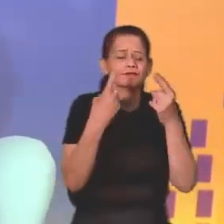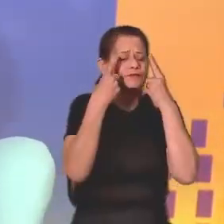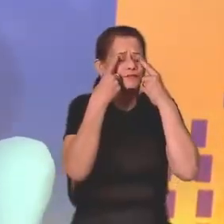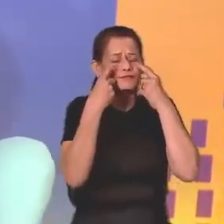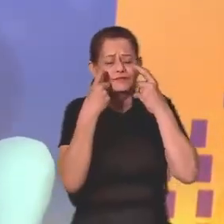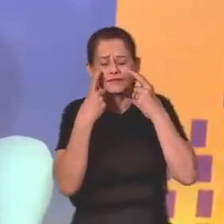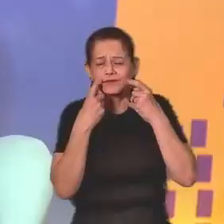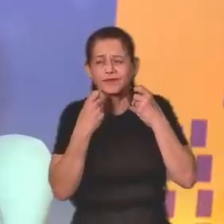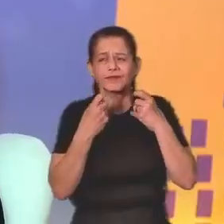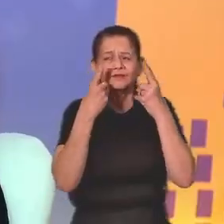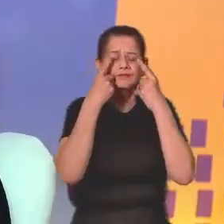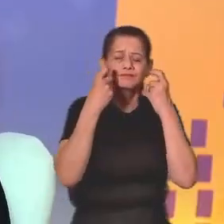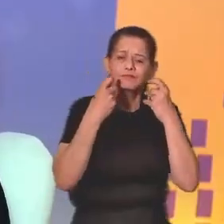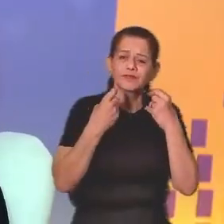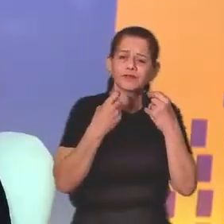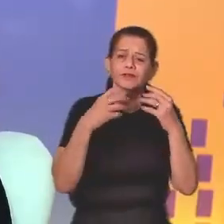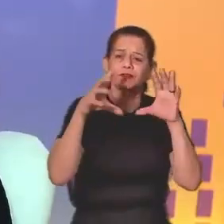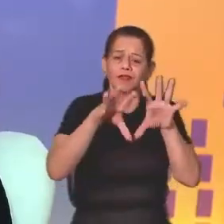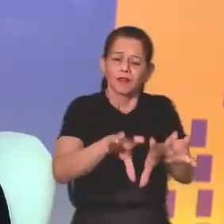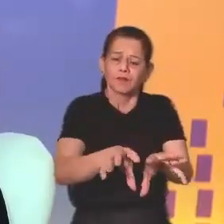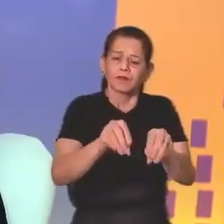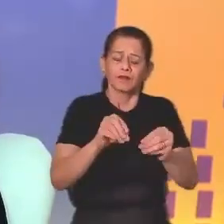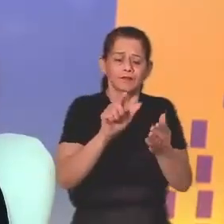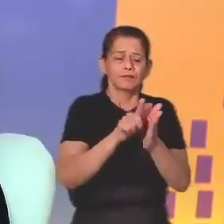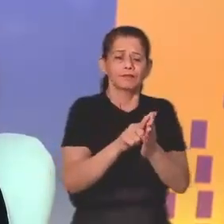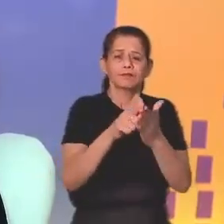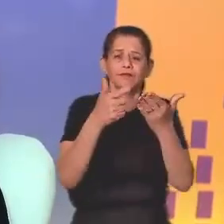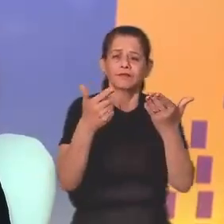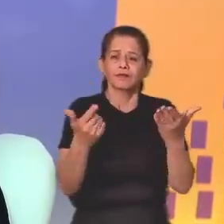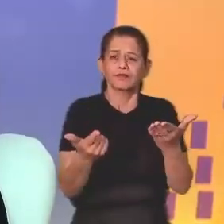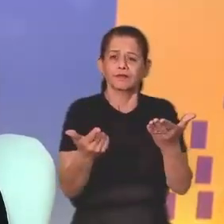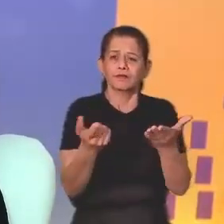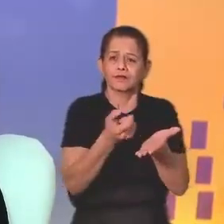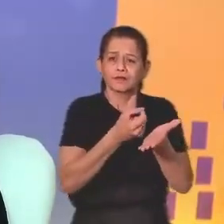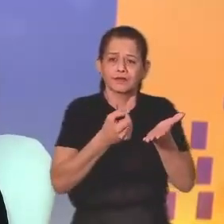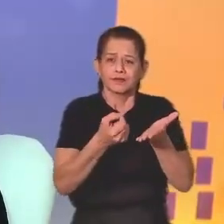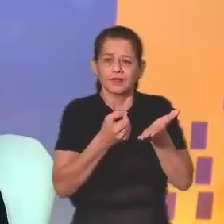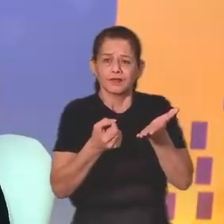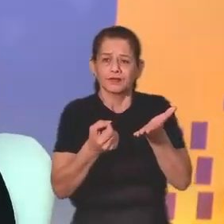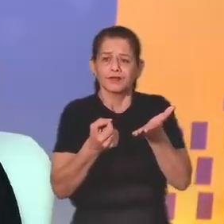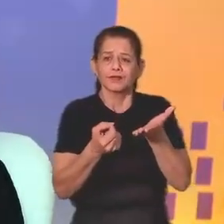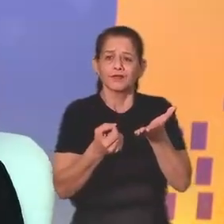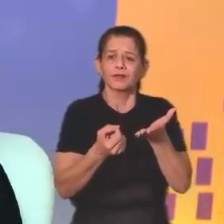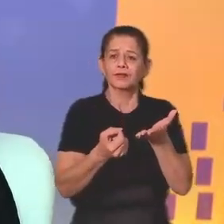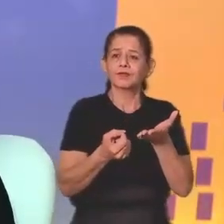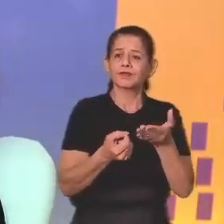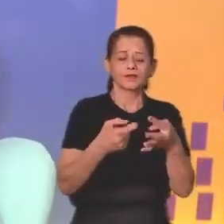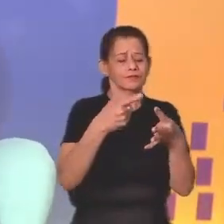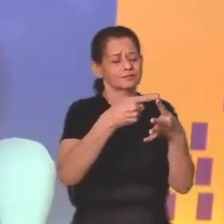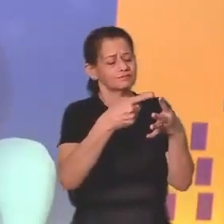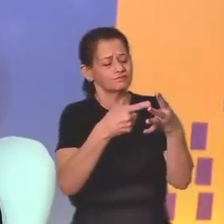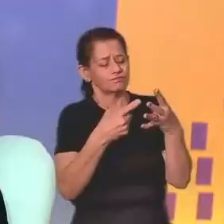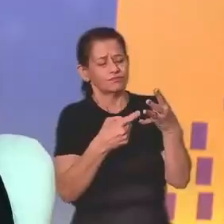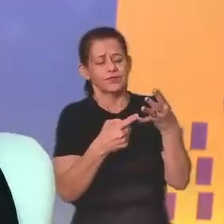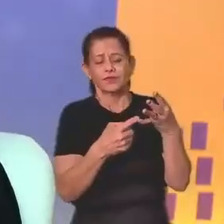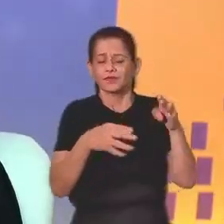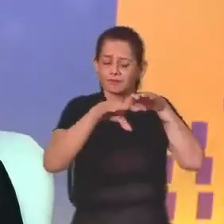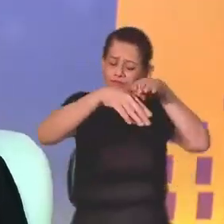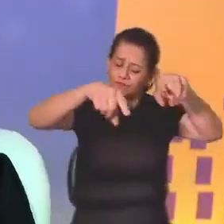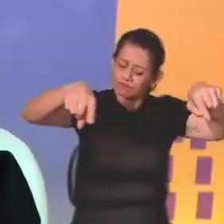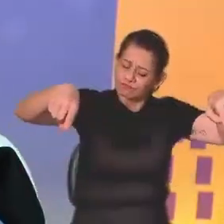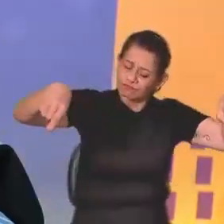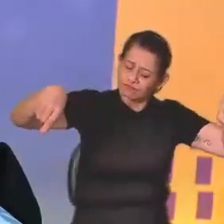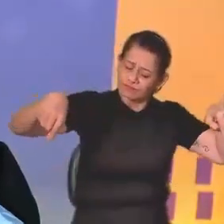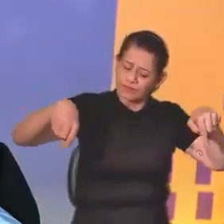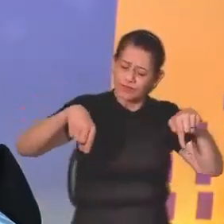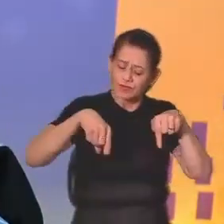chorava, mas aí eu pegava meu caderno, às vezes ia lá para dentro do quarto, o único quarto que tinha no barraco, e é